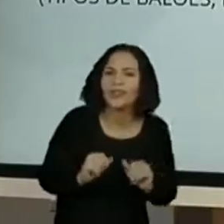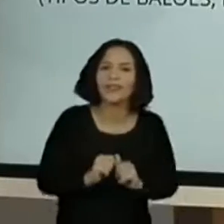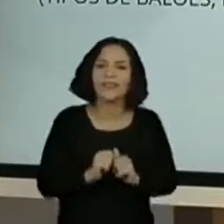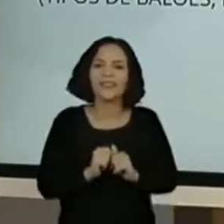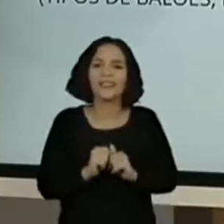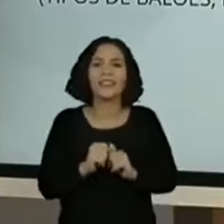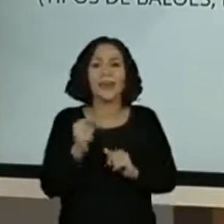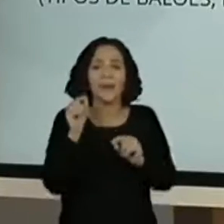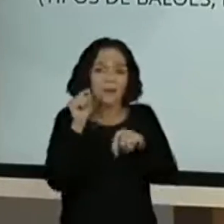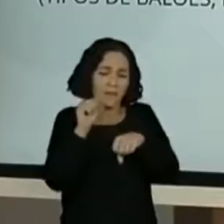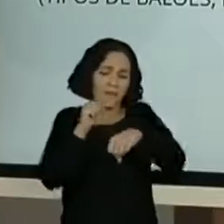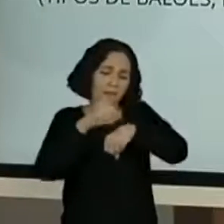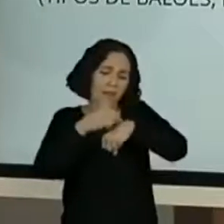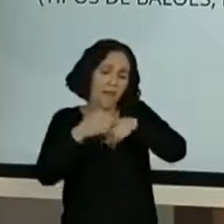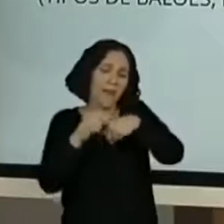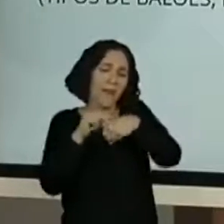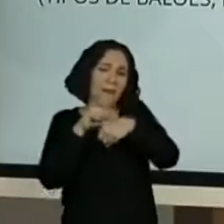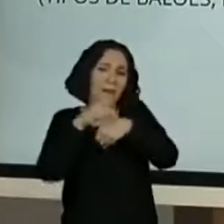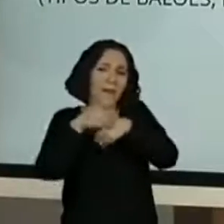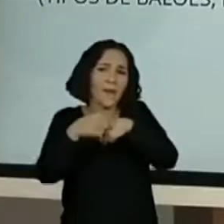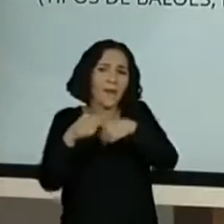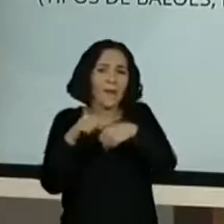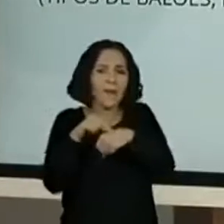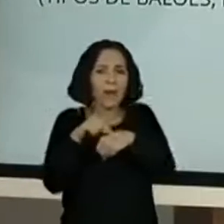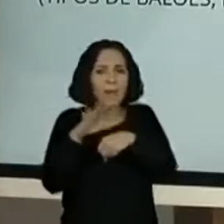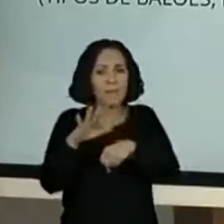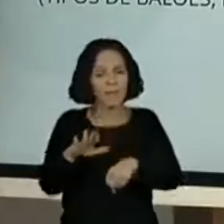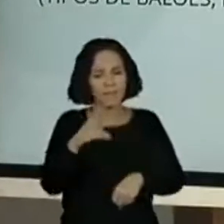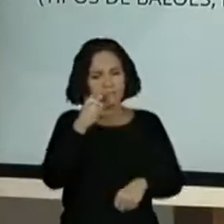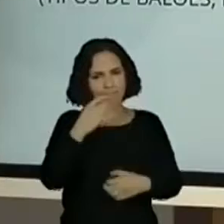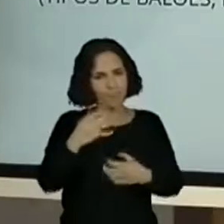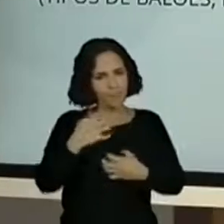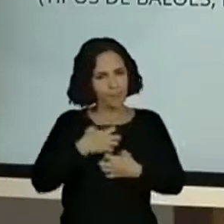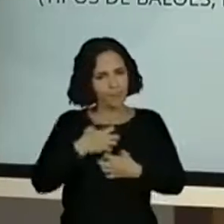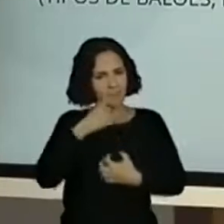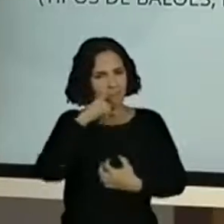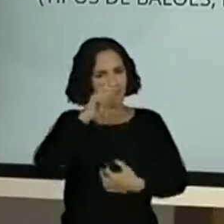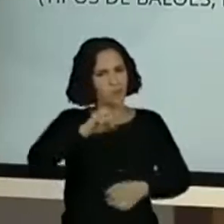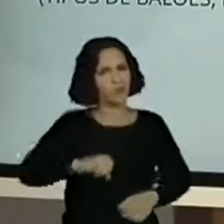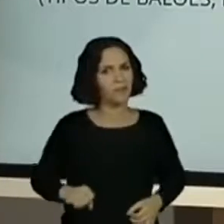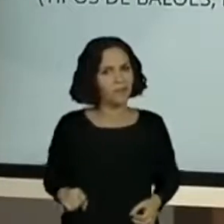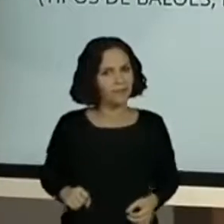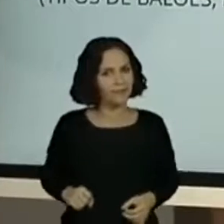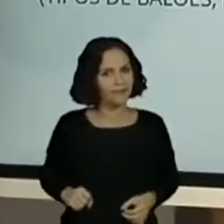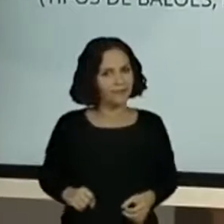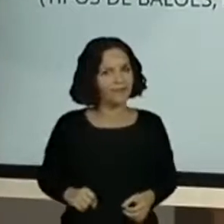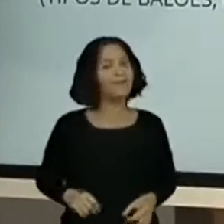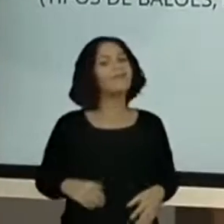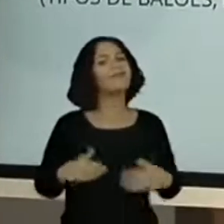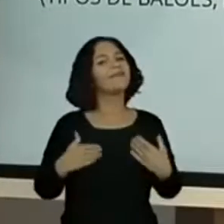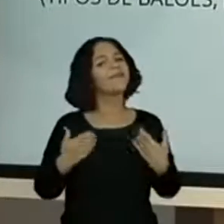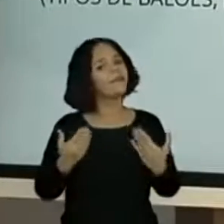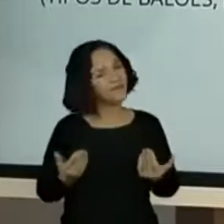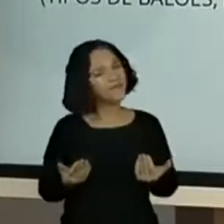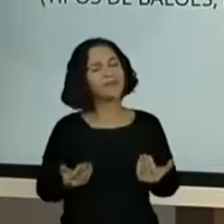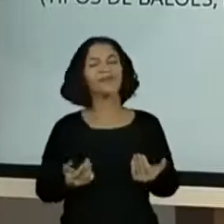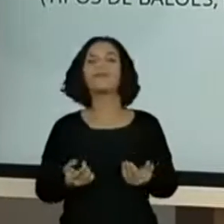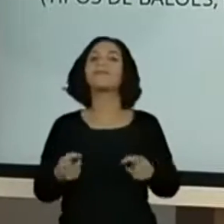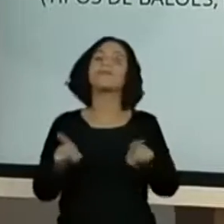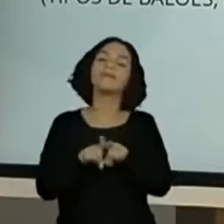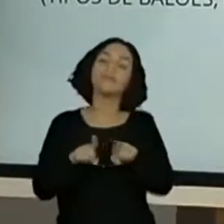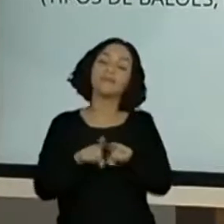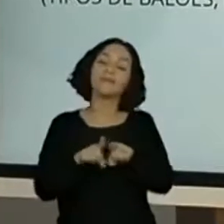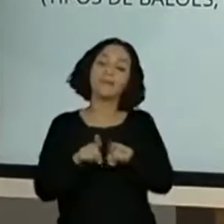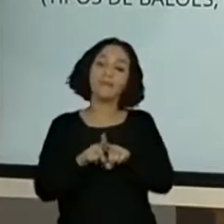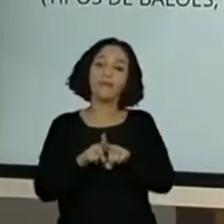cheia de pintinhas, delicada e geniosa? Então, e além disso, ela